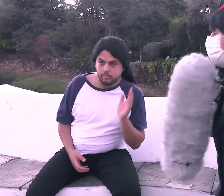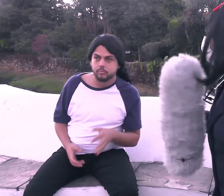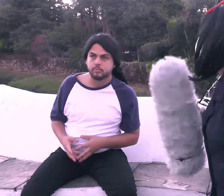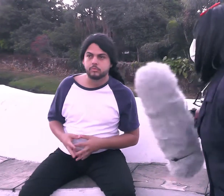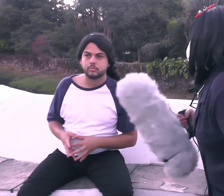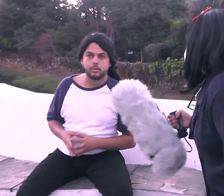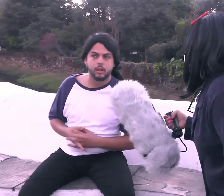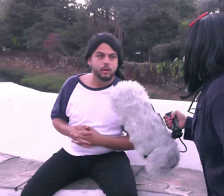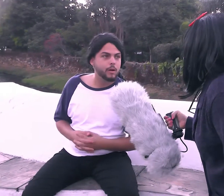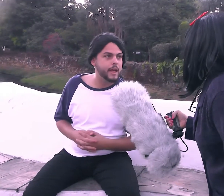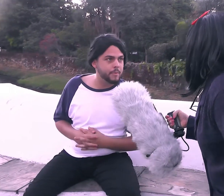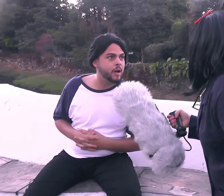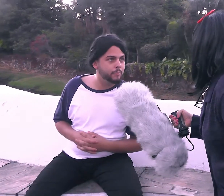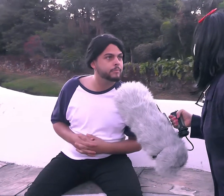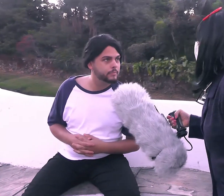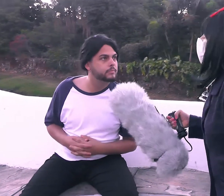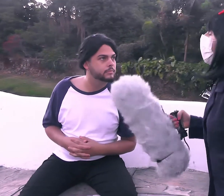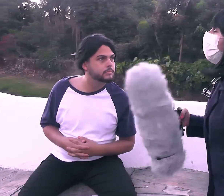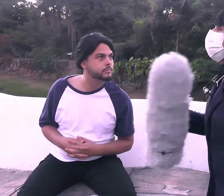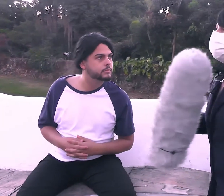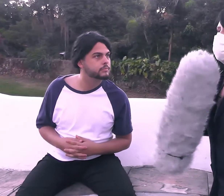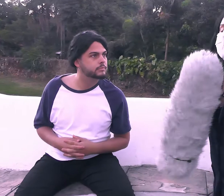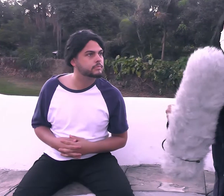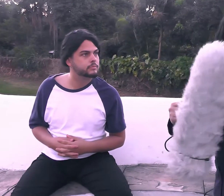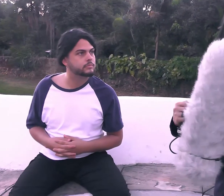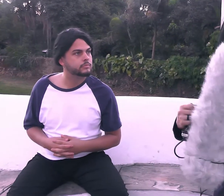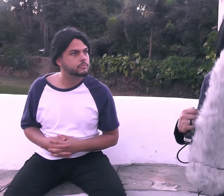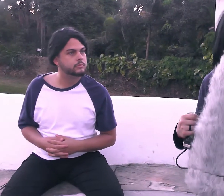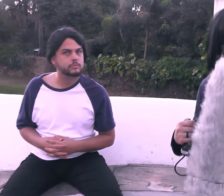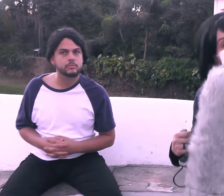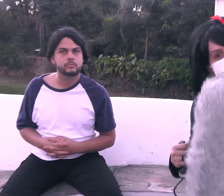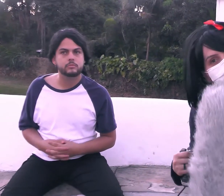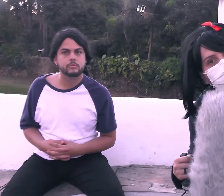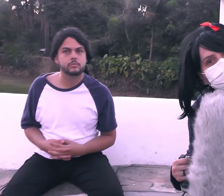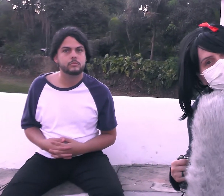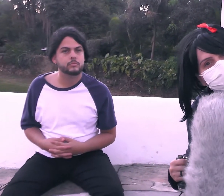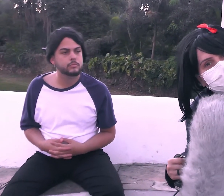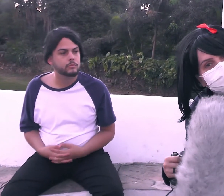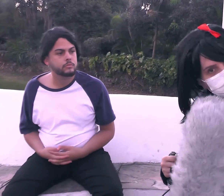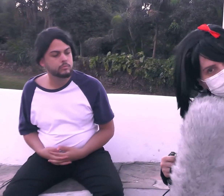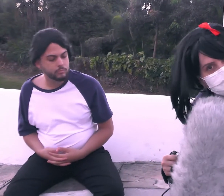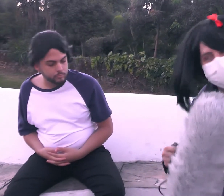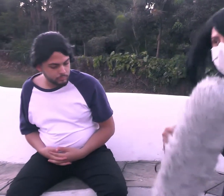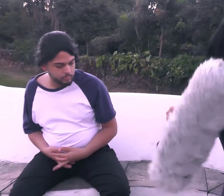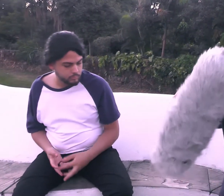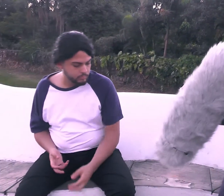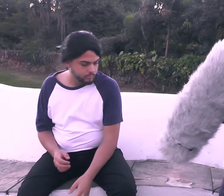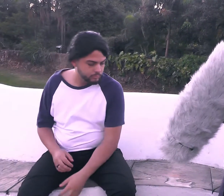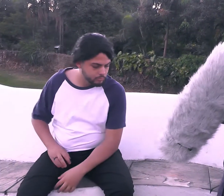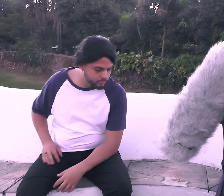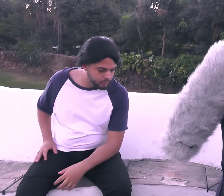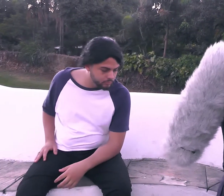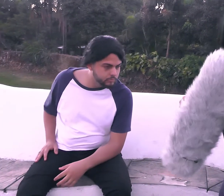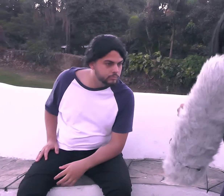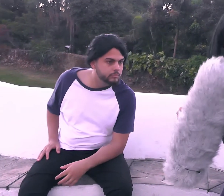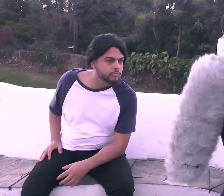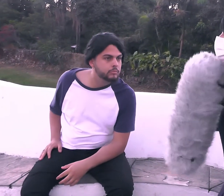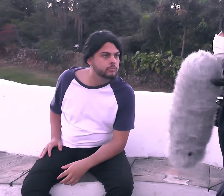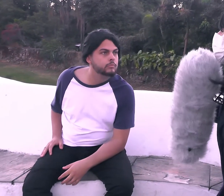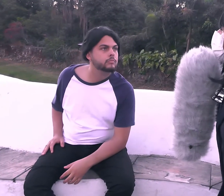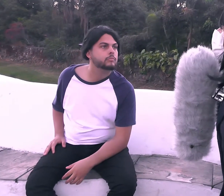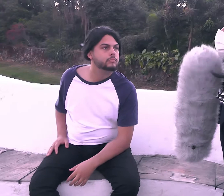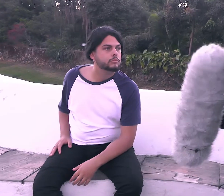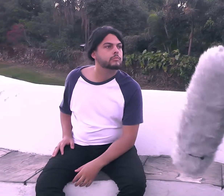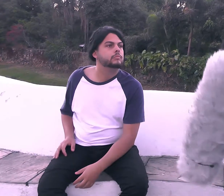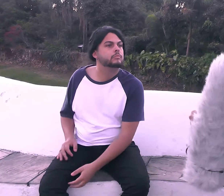positivo para a Covid? Uai, é mesmo. Ah, tá. Aí a gente observa que ele está sem máscara. E não foi o senhor também